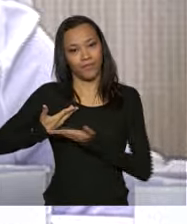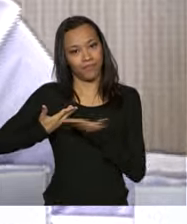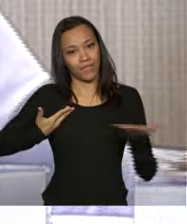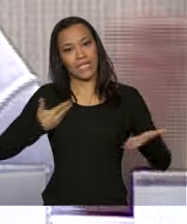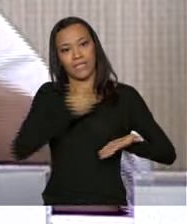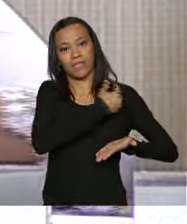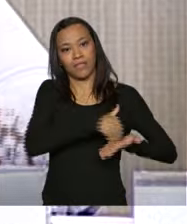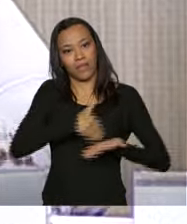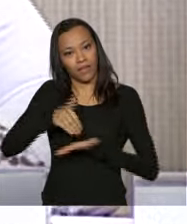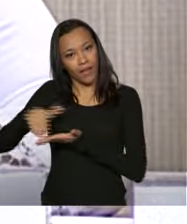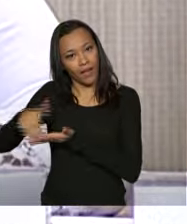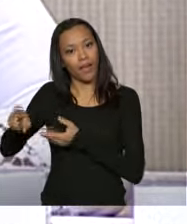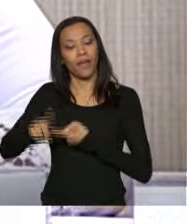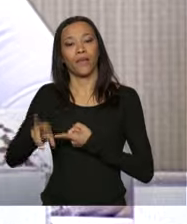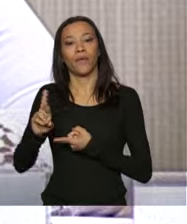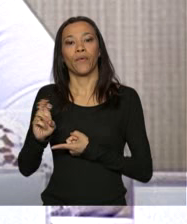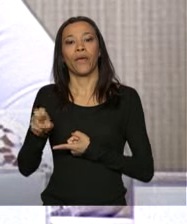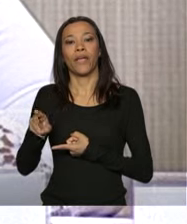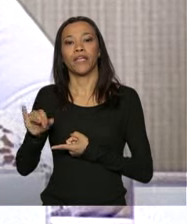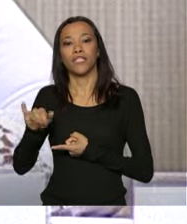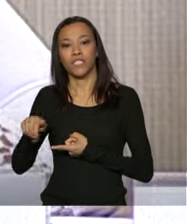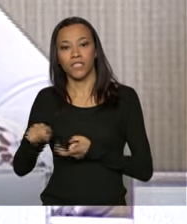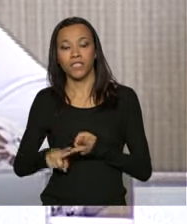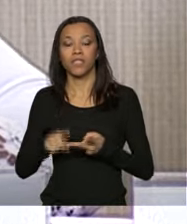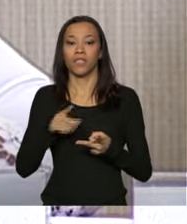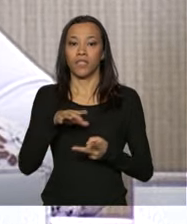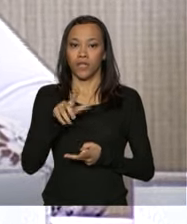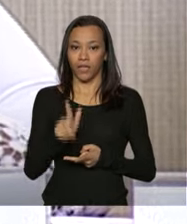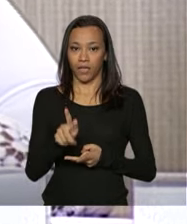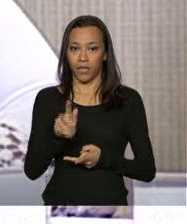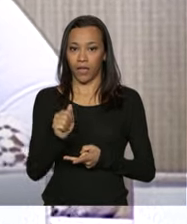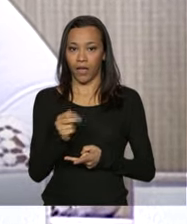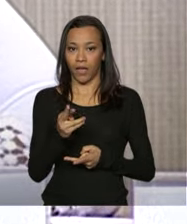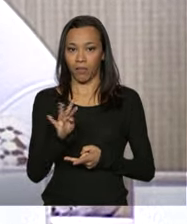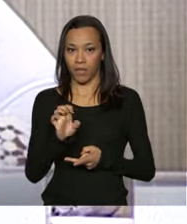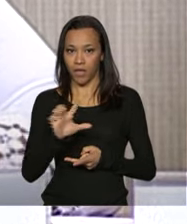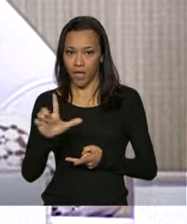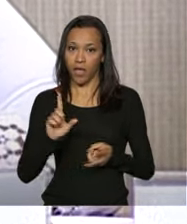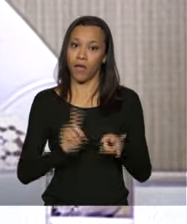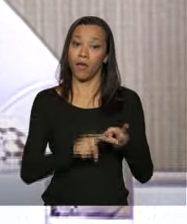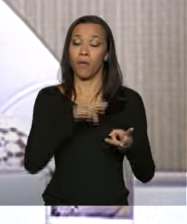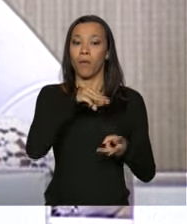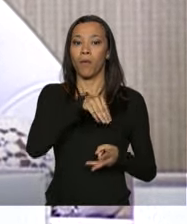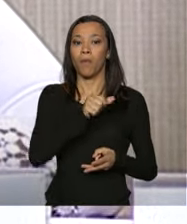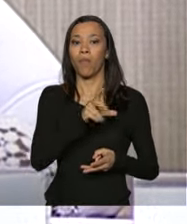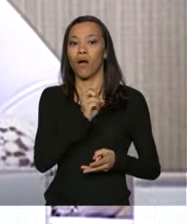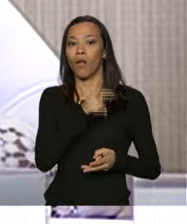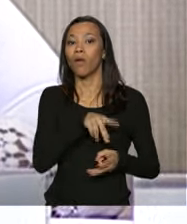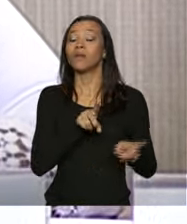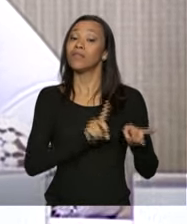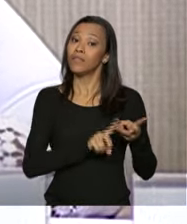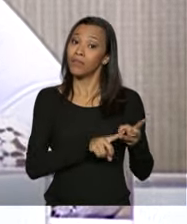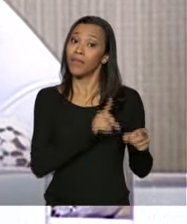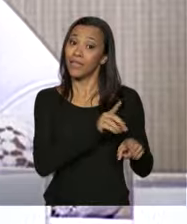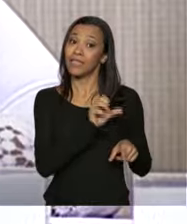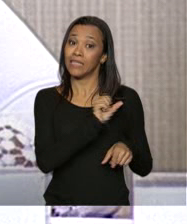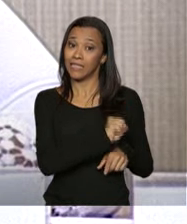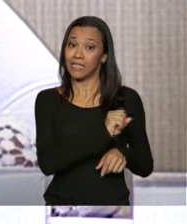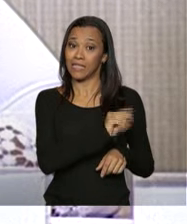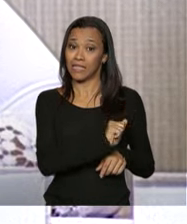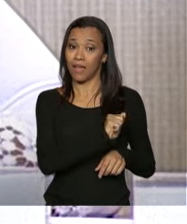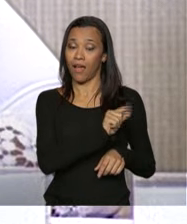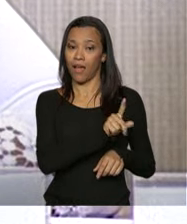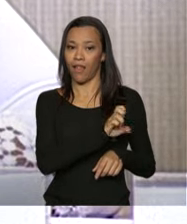secretários Regina Mick, Gabriel Medina, Marlova Unesquec e a companheira Salete Valesã da